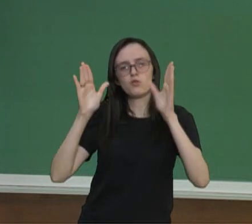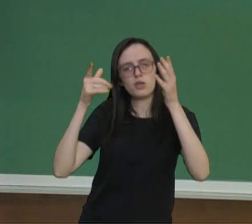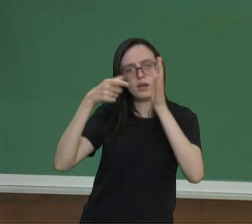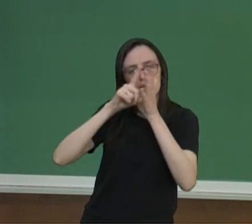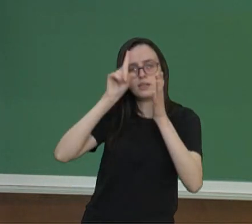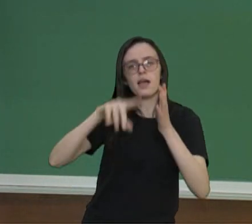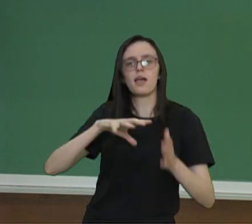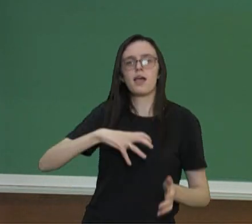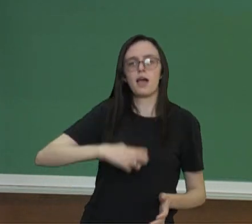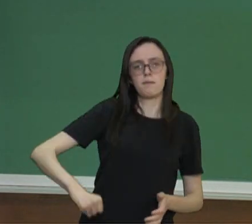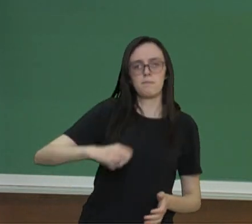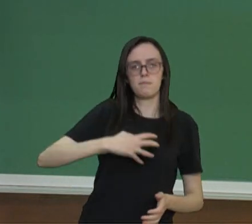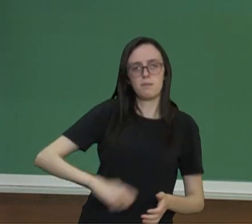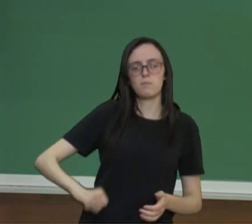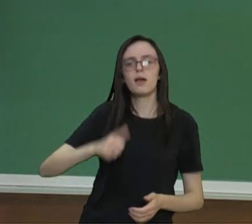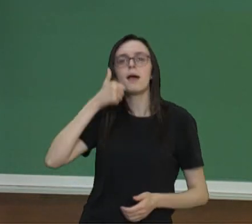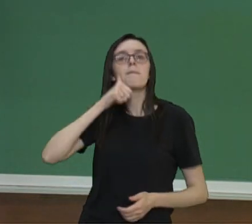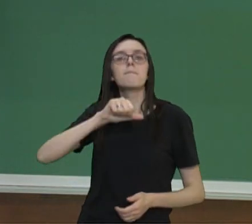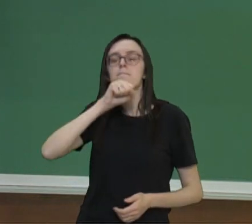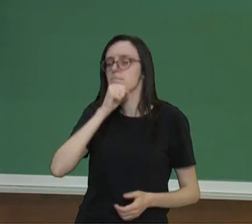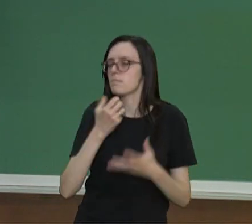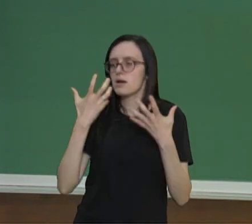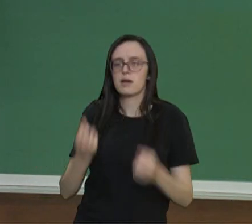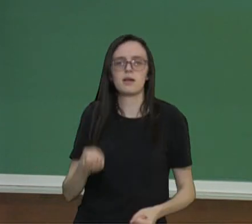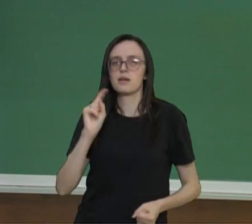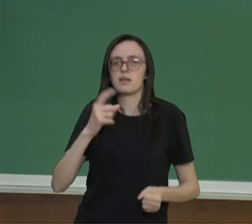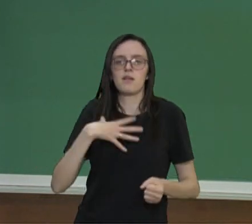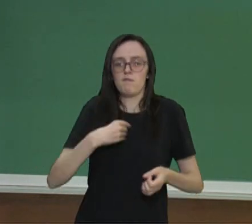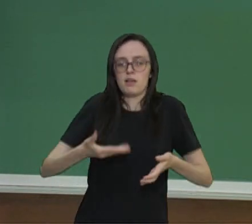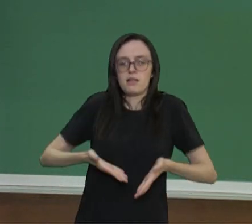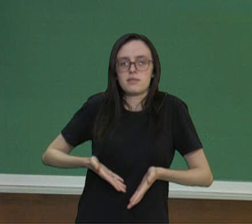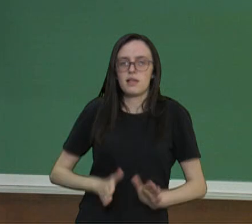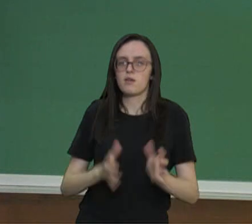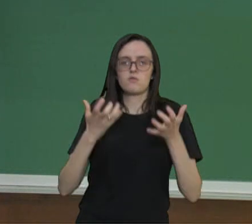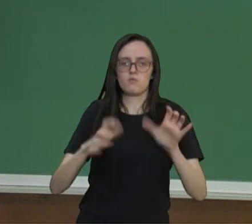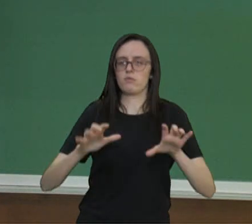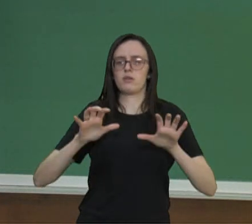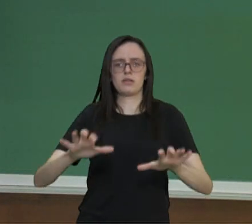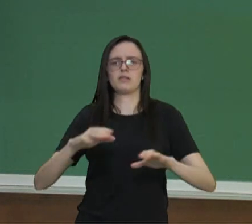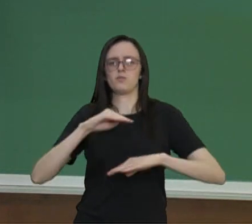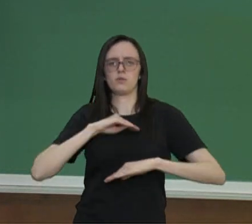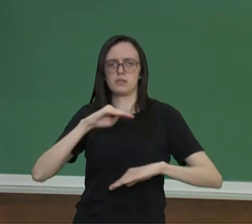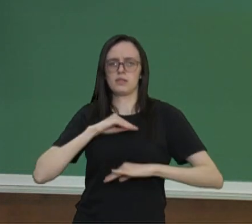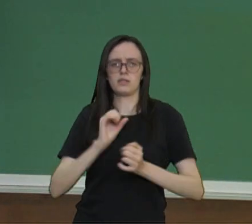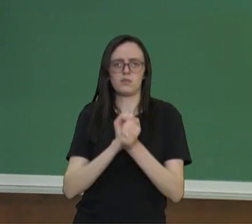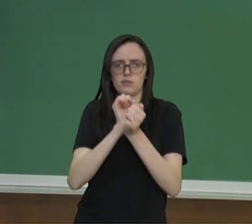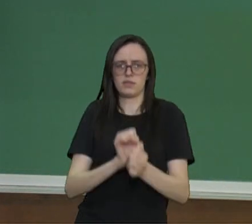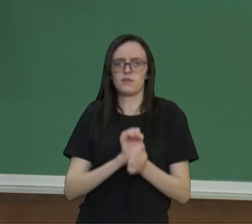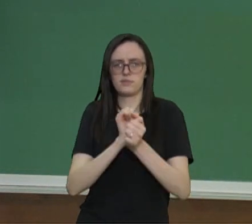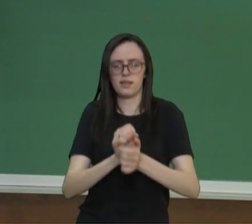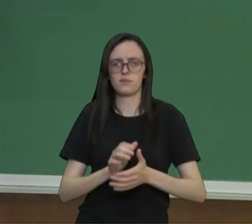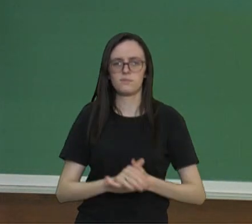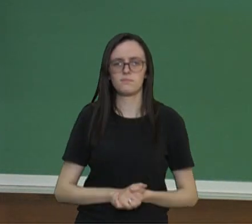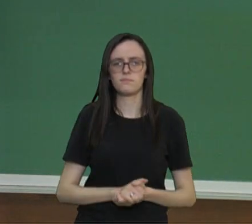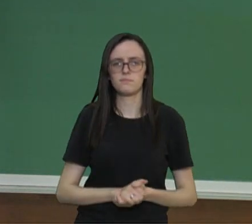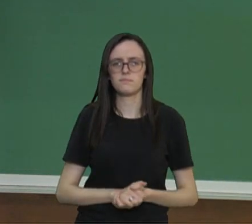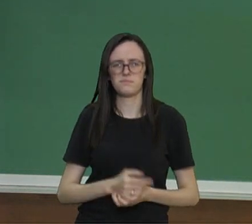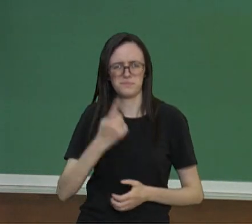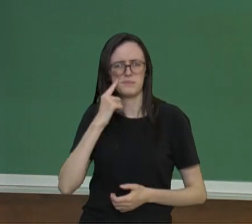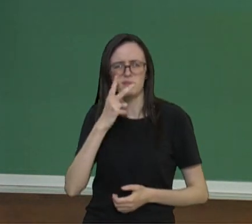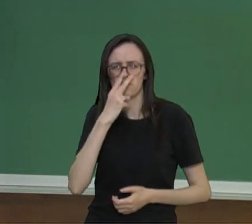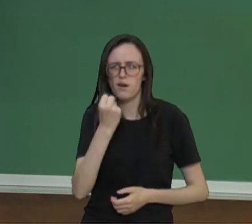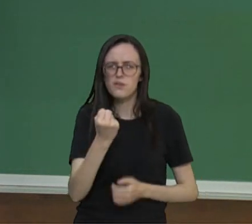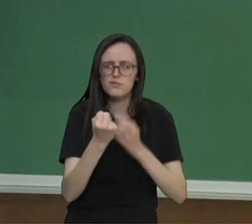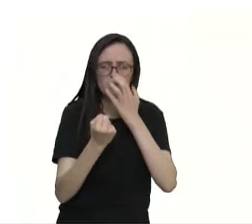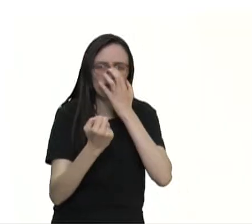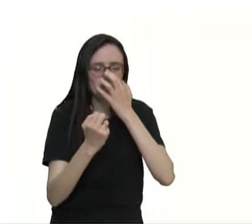os abortos. Uma mãe não permitir nem que seu filho nasça nessa condição de escravizado. Olha que forte